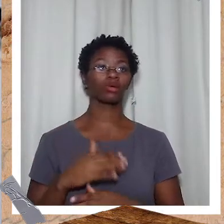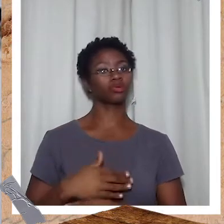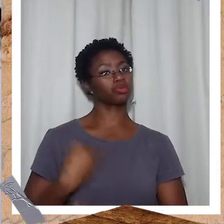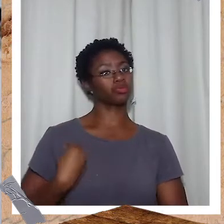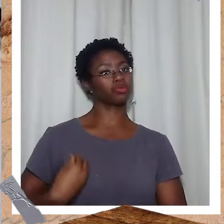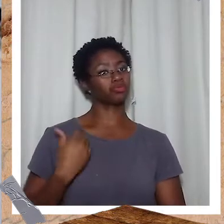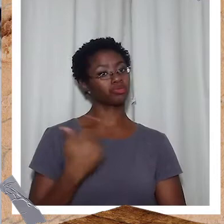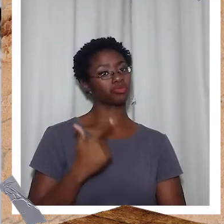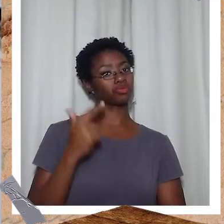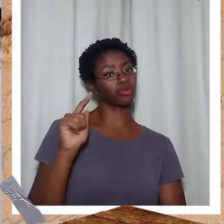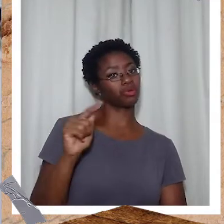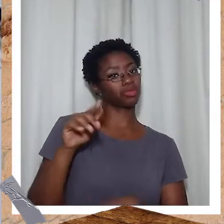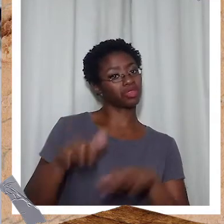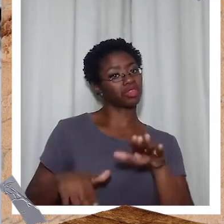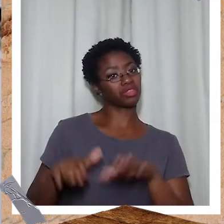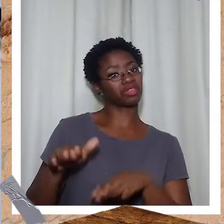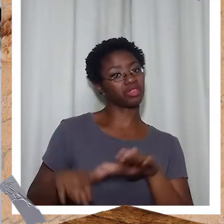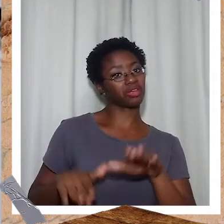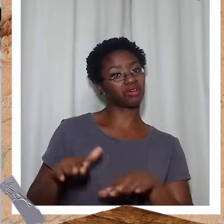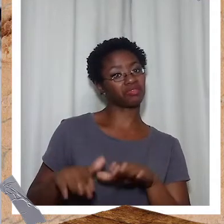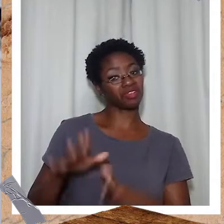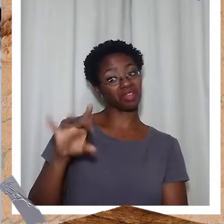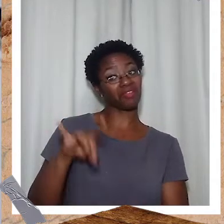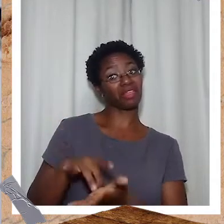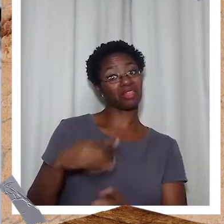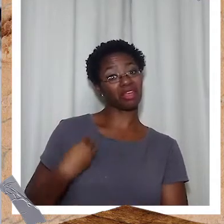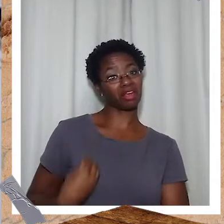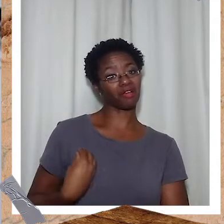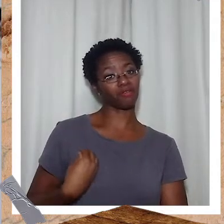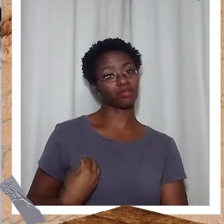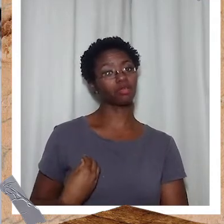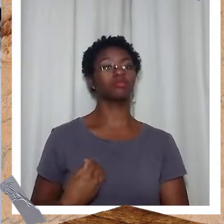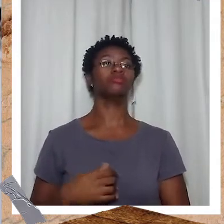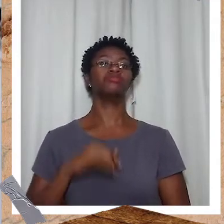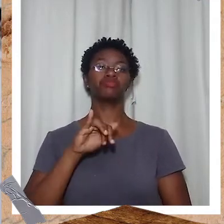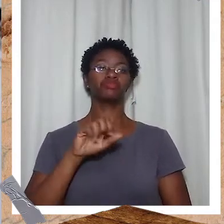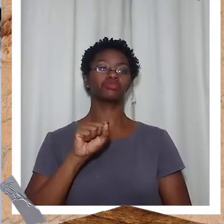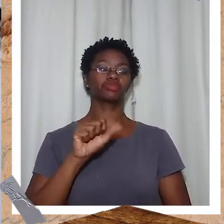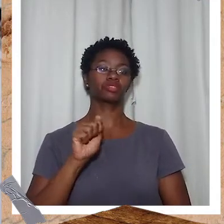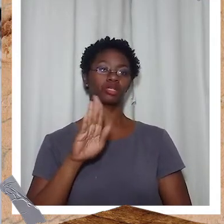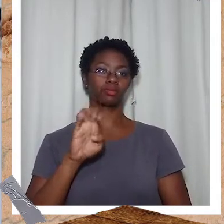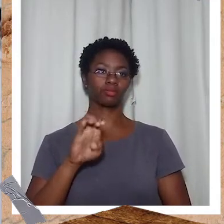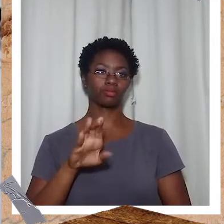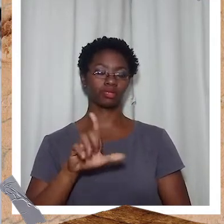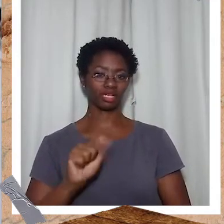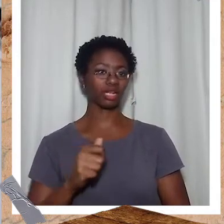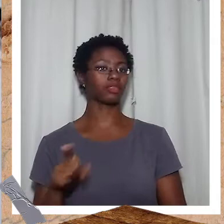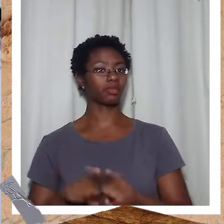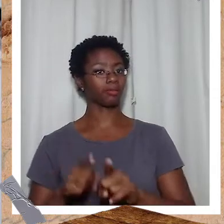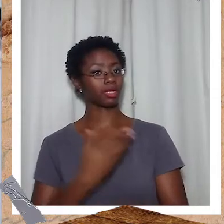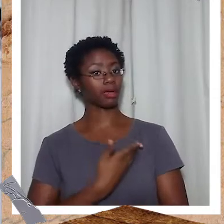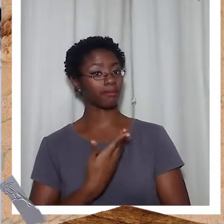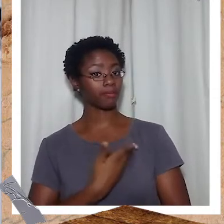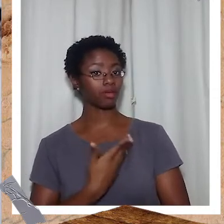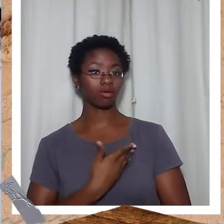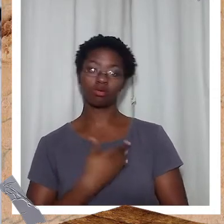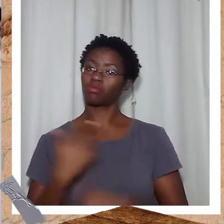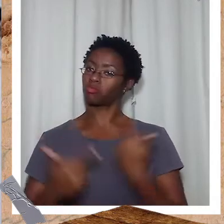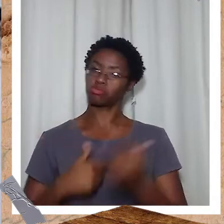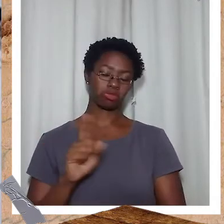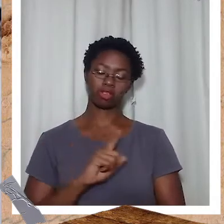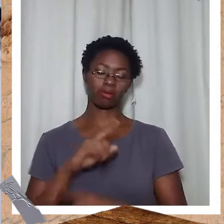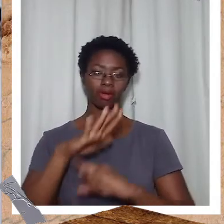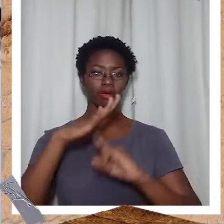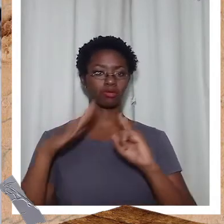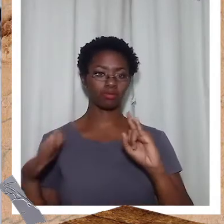outra vida, né, talvez na verdadeira. A Isabela Pucu, nossa amiga, também já não trabalha mais no mar,